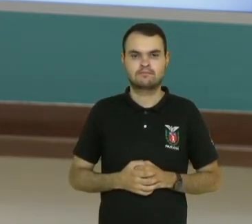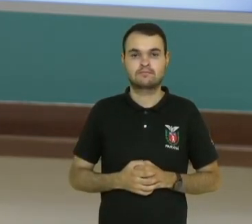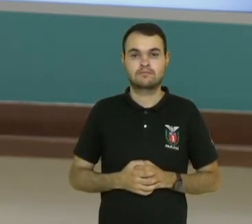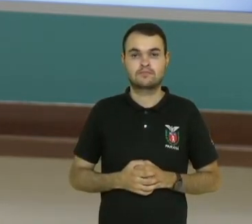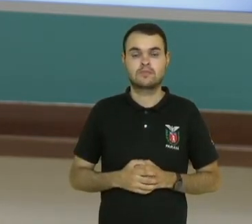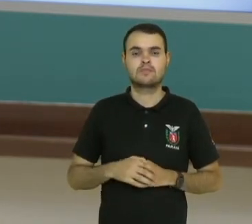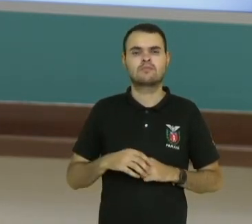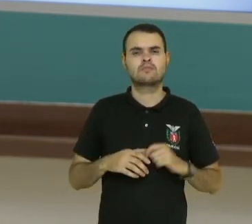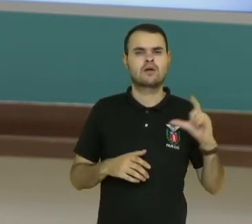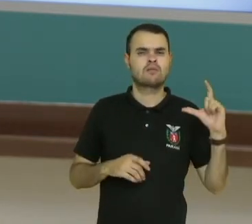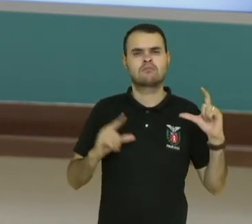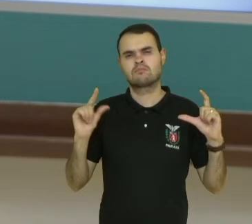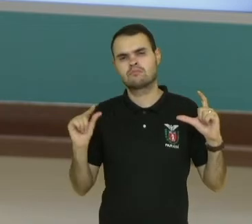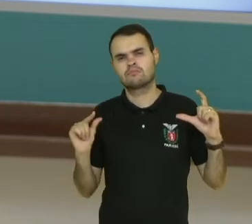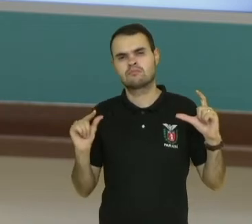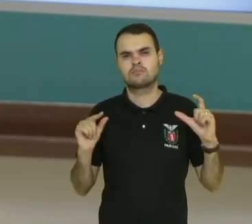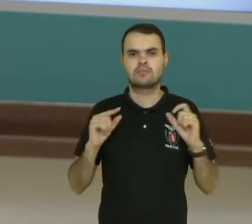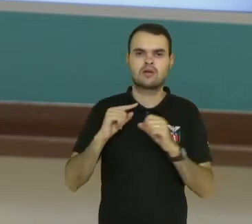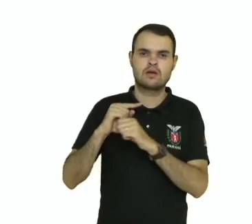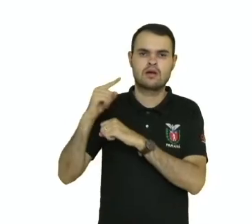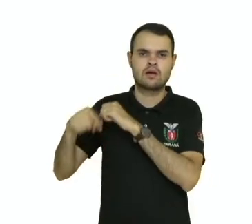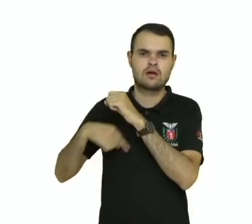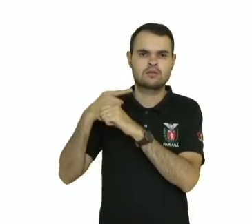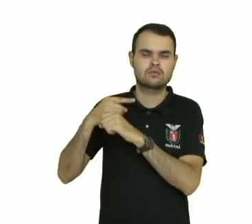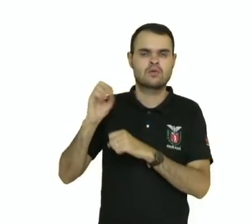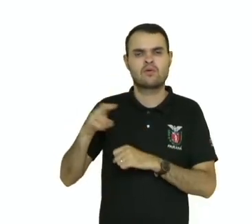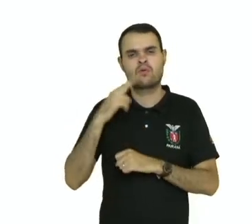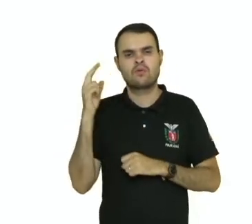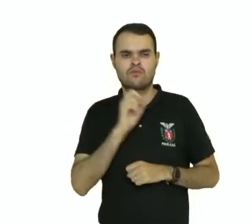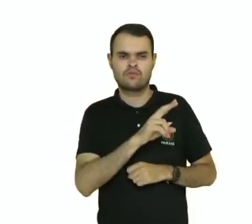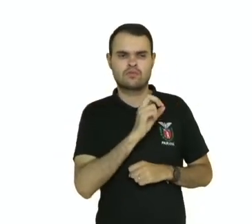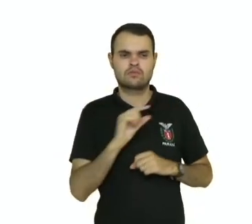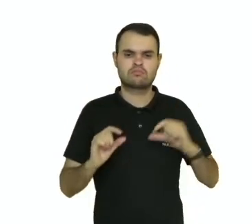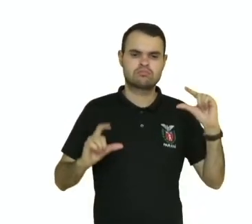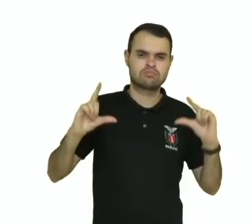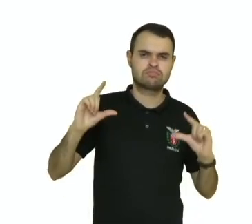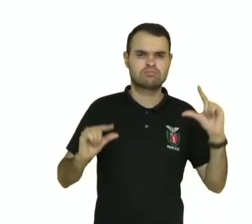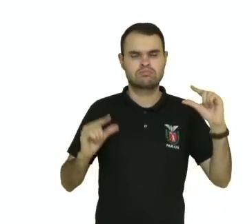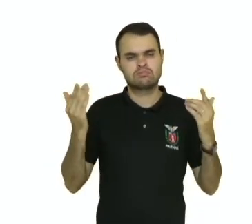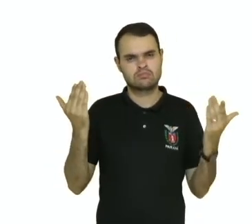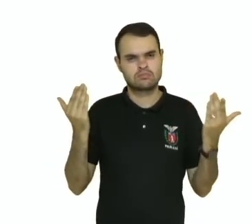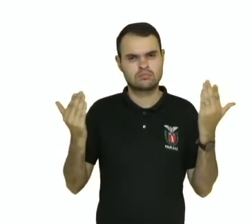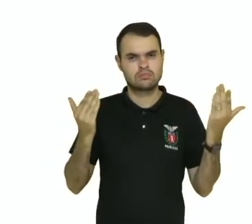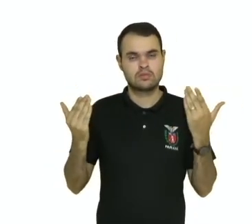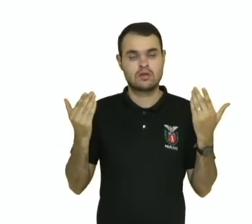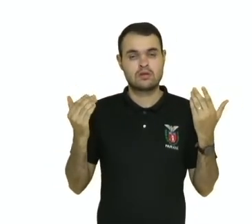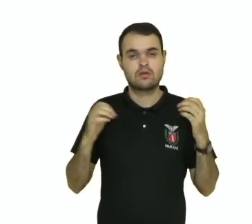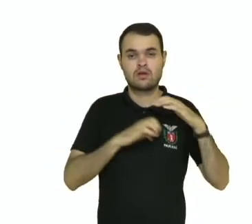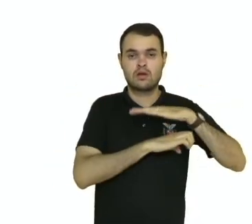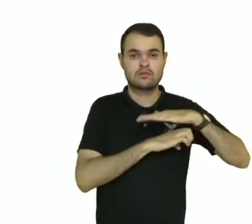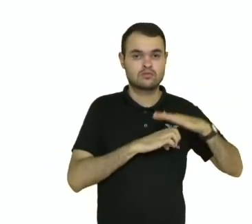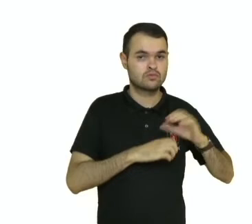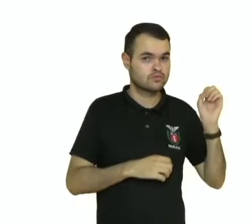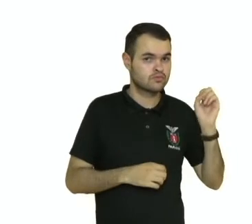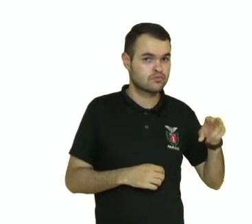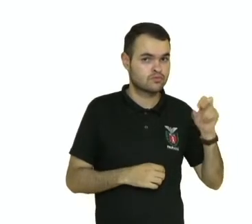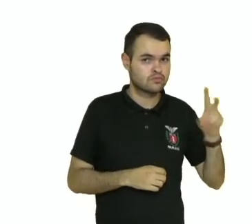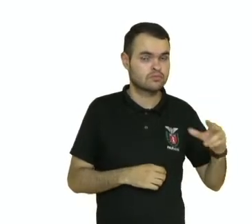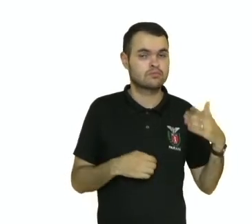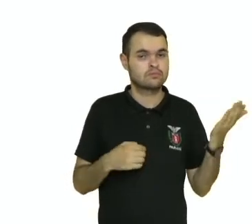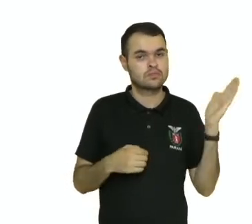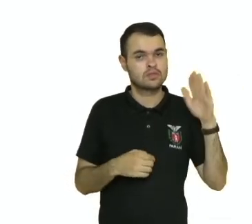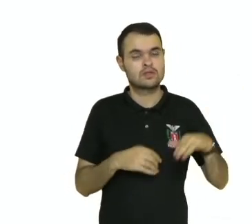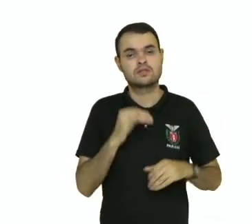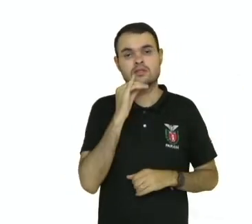Quem é maior, o átomo ou o vírus? Para responder essa pergunta, a gente precisa analisar, por exemplo, a estrutura de um vírus. E aí a gente traz